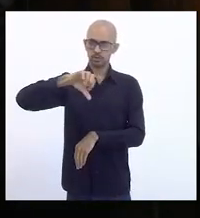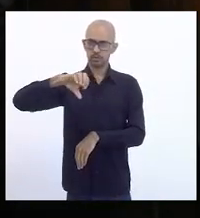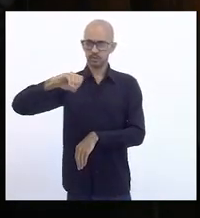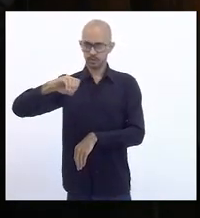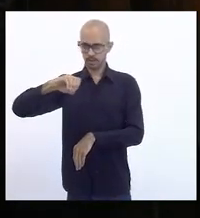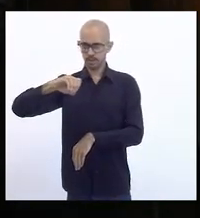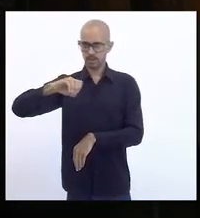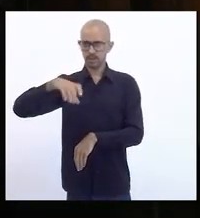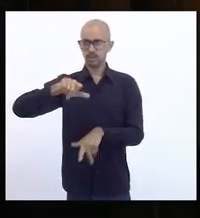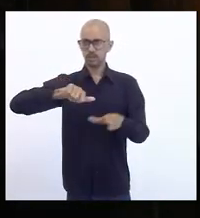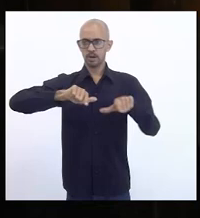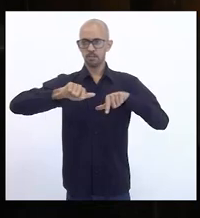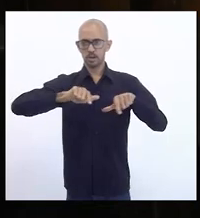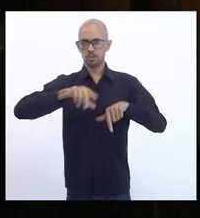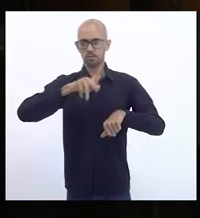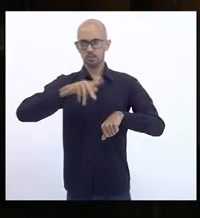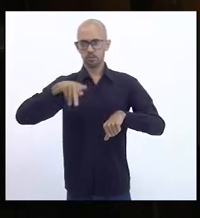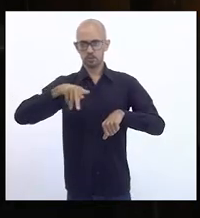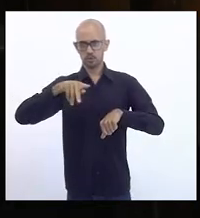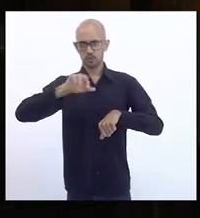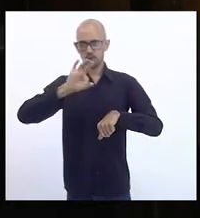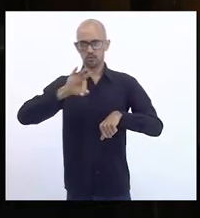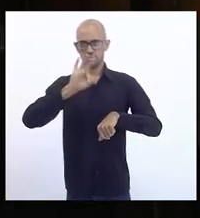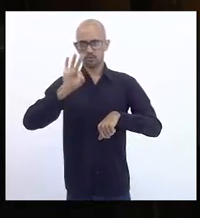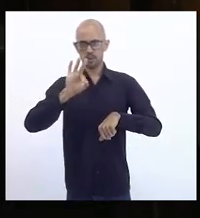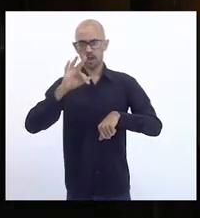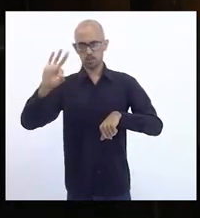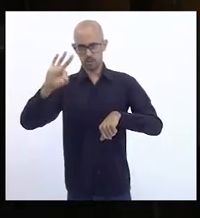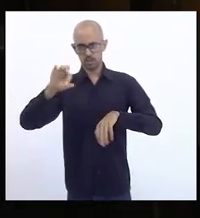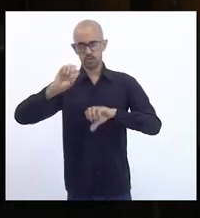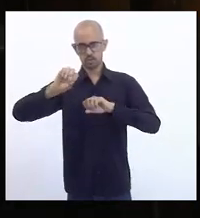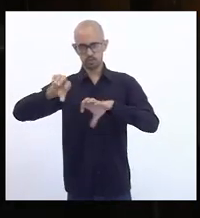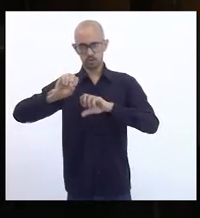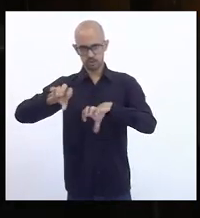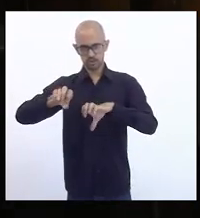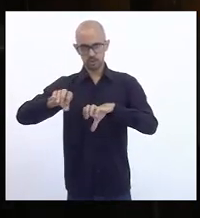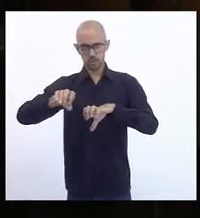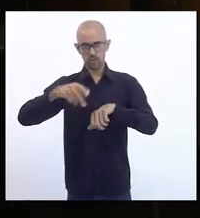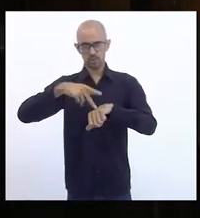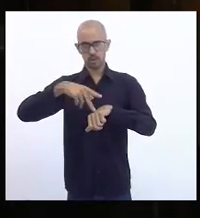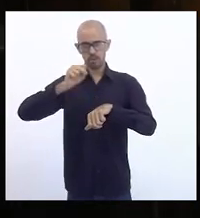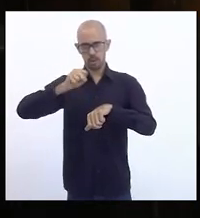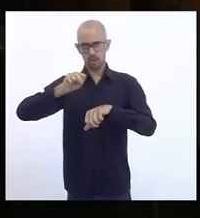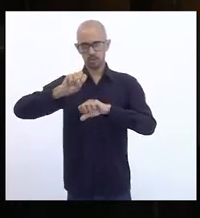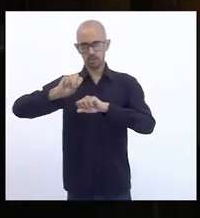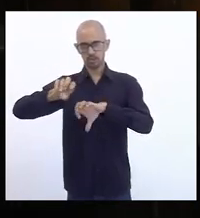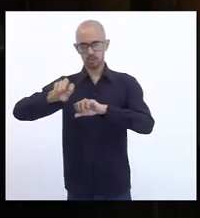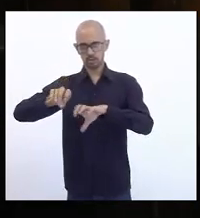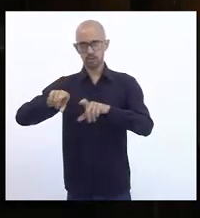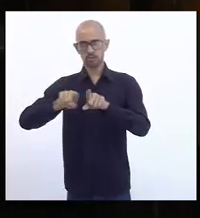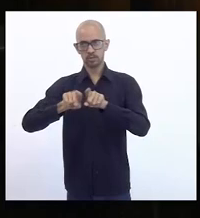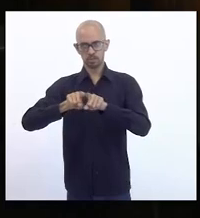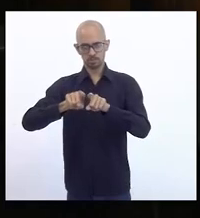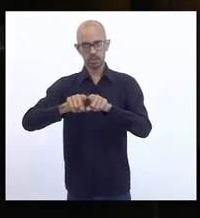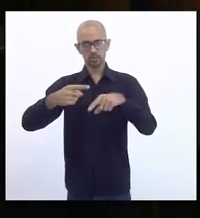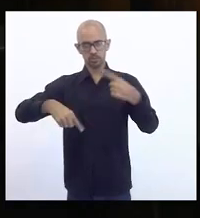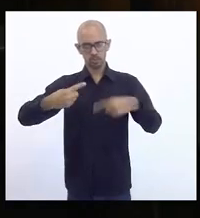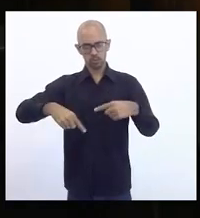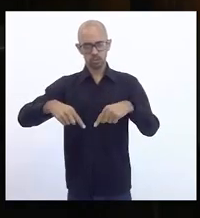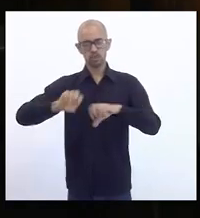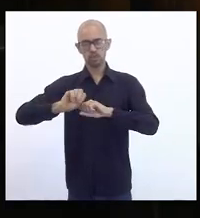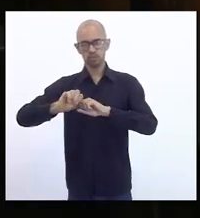professor na Faculdade de Educação e no Programa de Pós-Graduação em Educação, coordenando um grupo de pesquisa na área de políticas